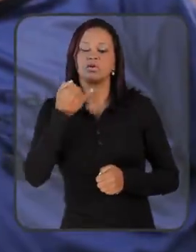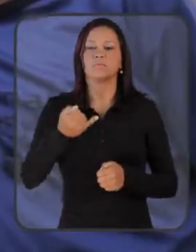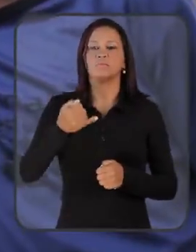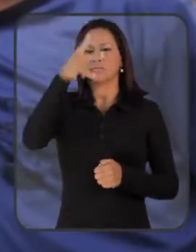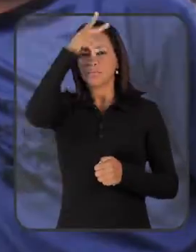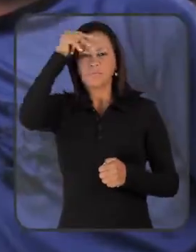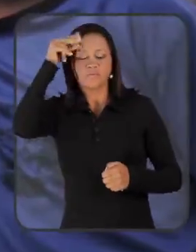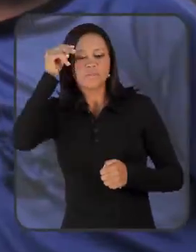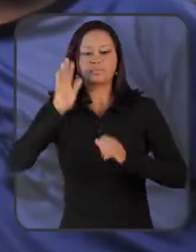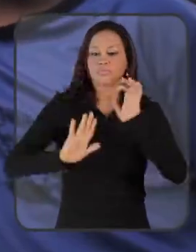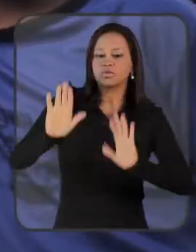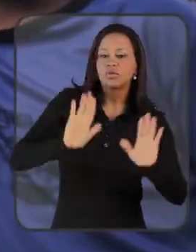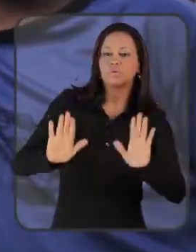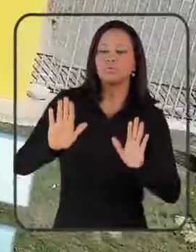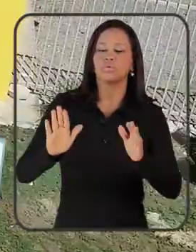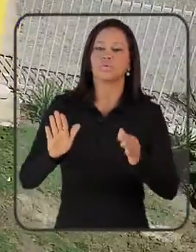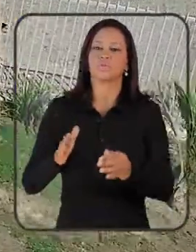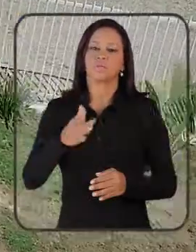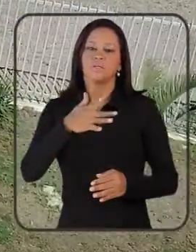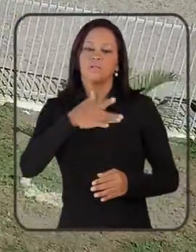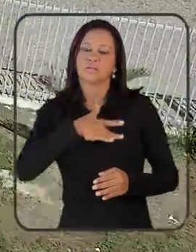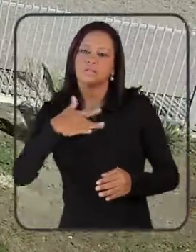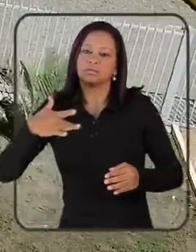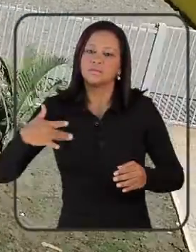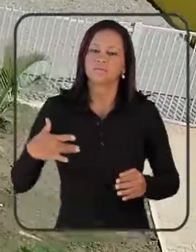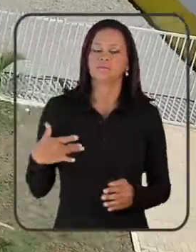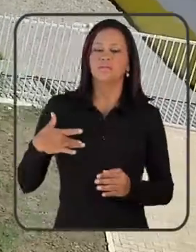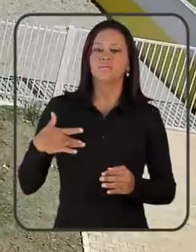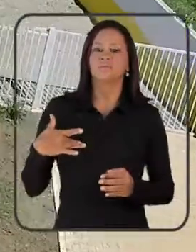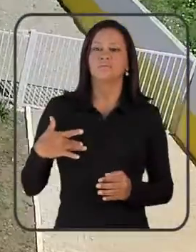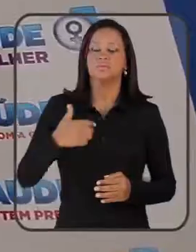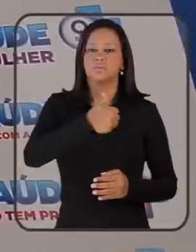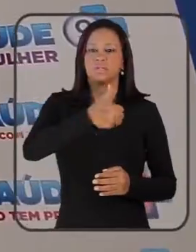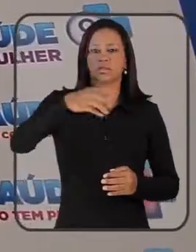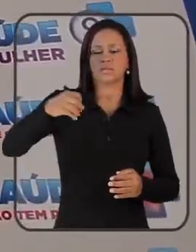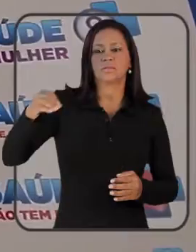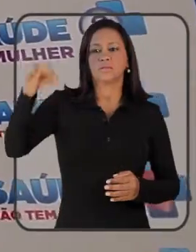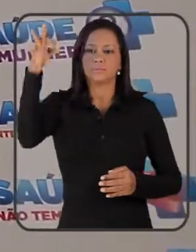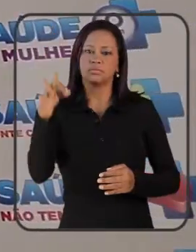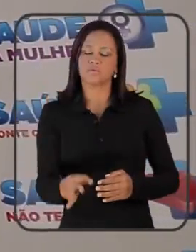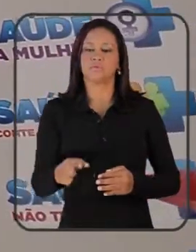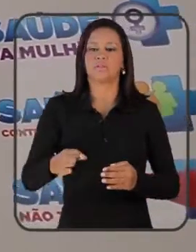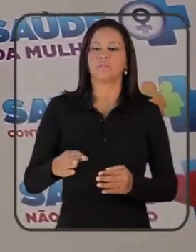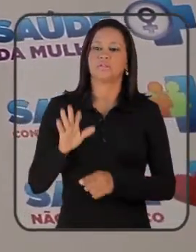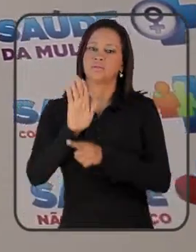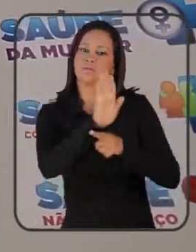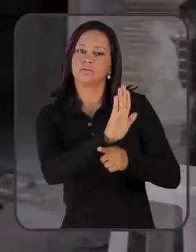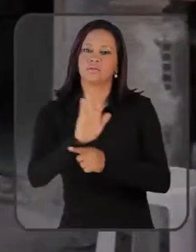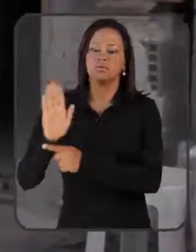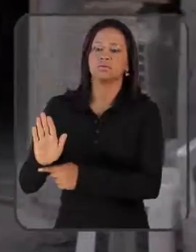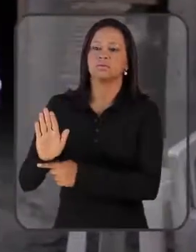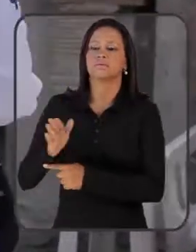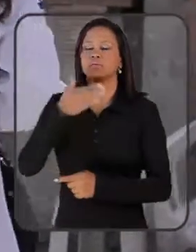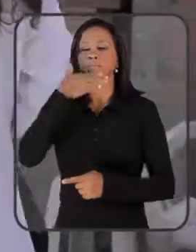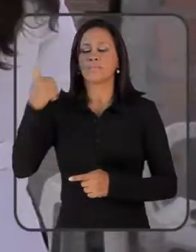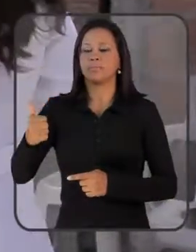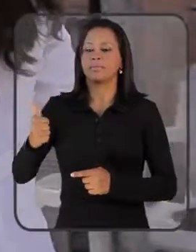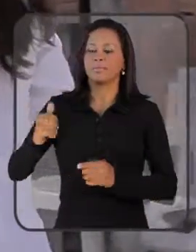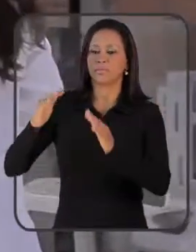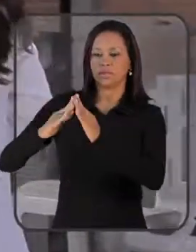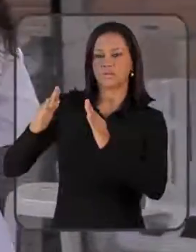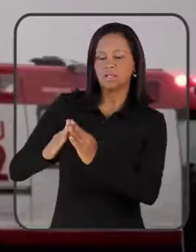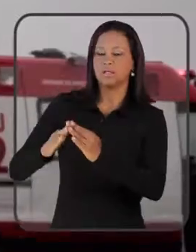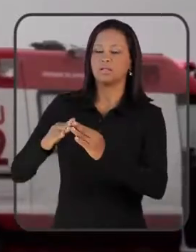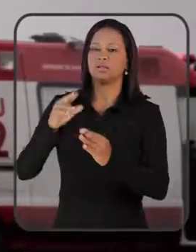que cuida da gente. É o prefeito dos postos de saúde, com 100% de cobertura. É o prefeito do Melhor em